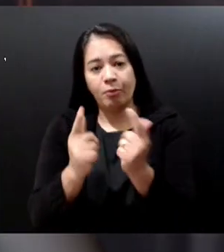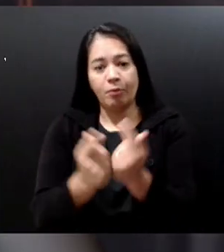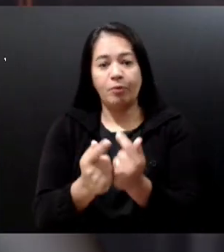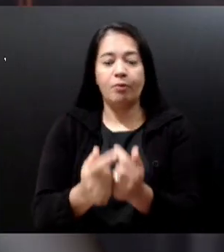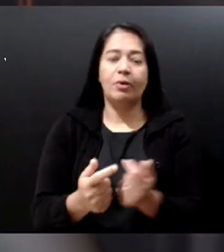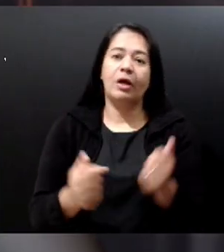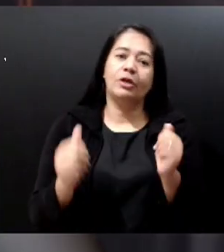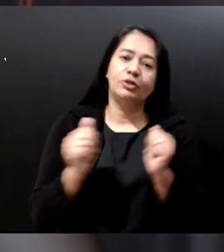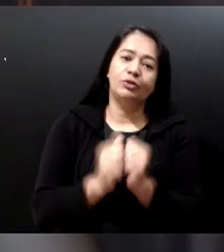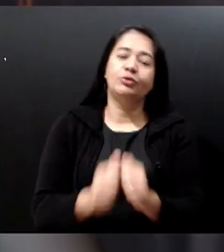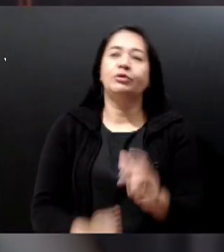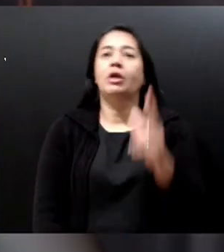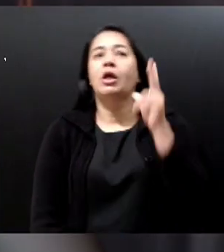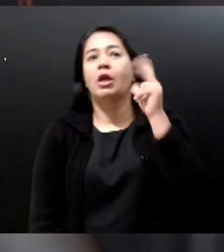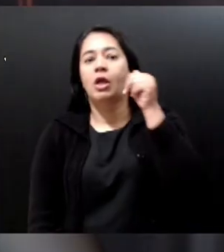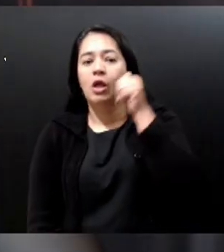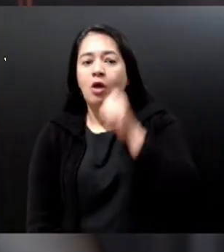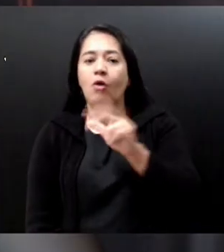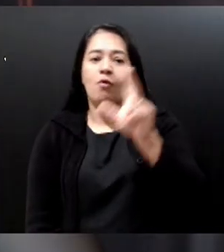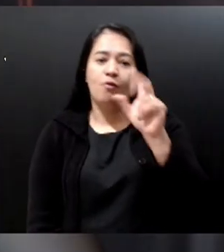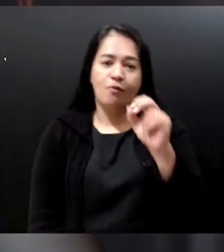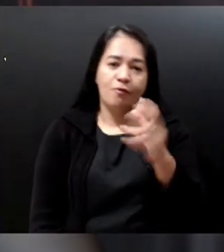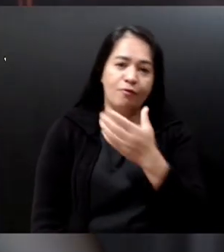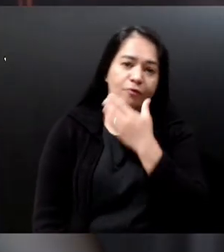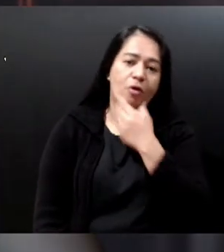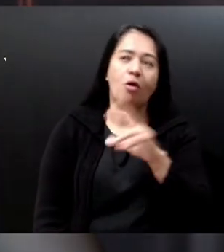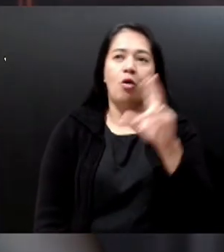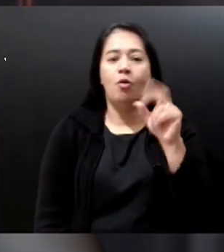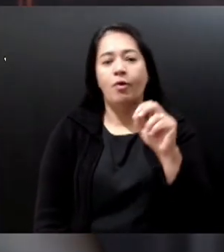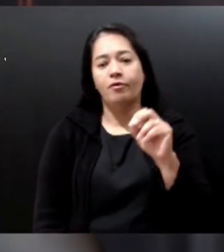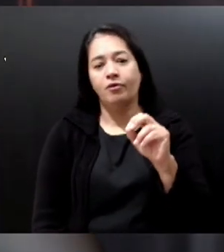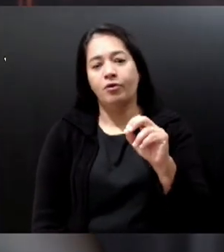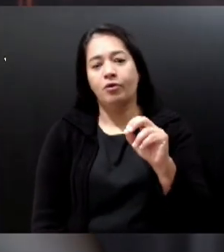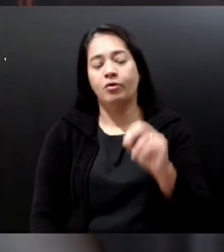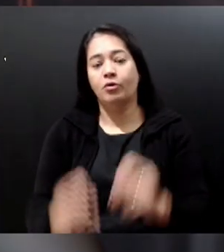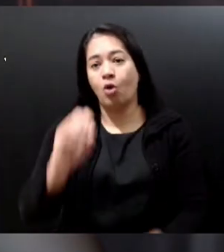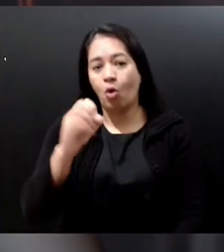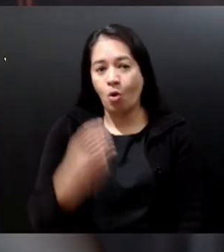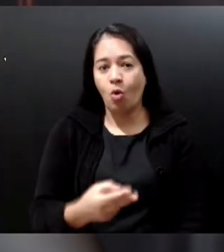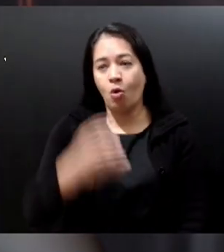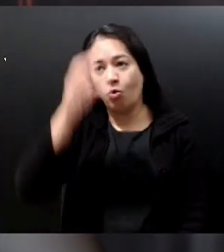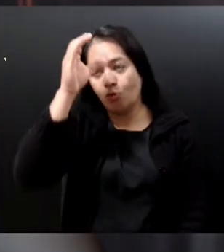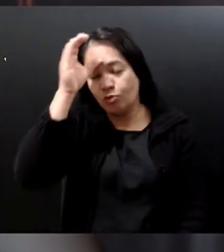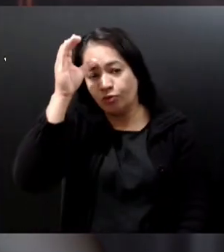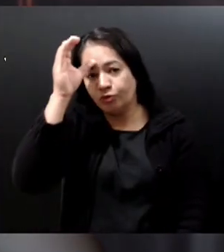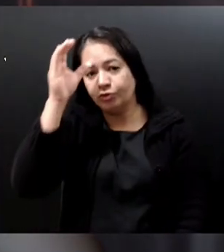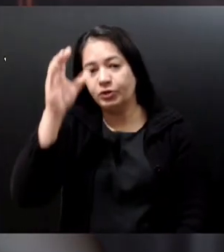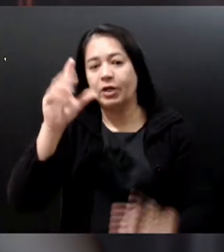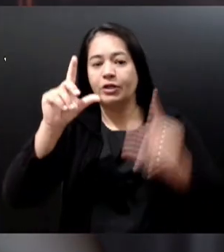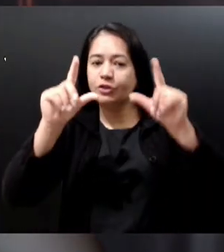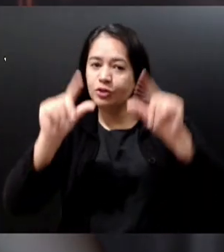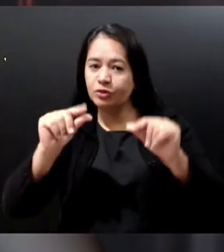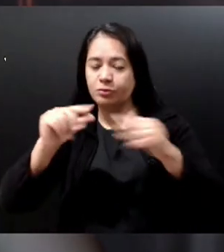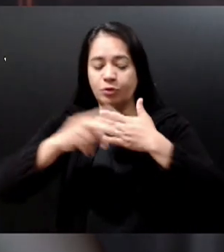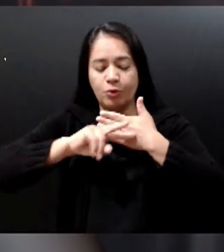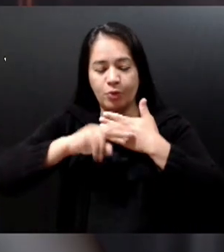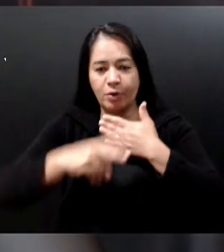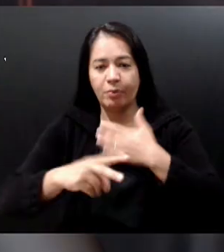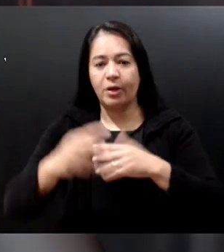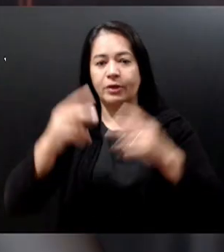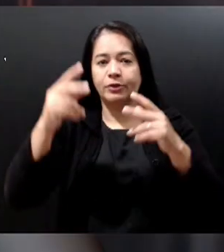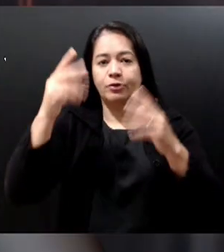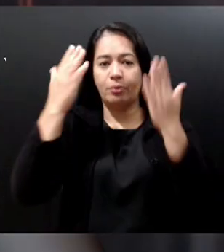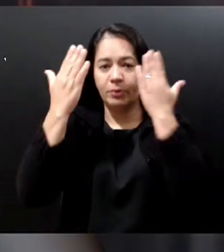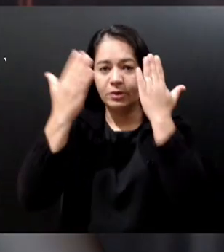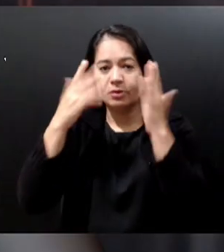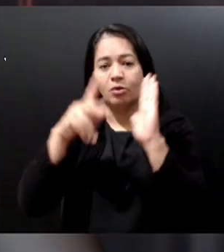um tio, uma tia, e isso minimiza muito o impacto psicológico para essas crianças, né,